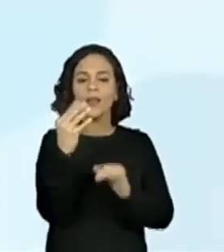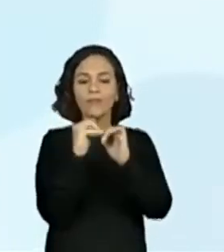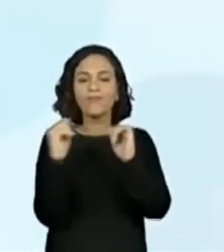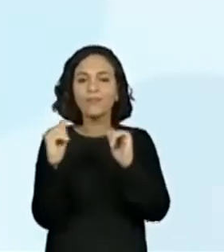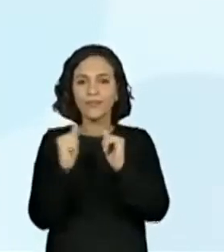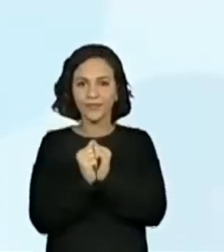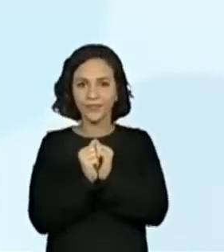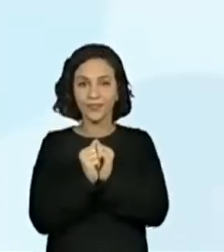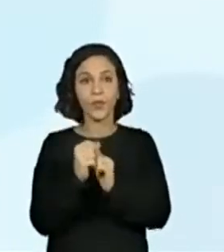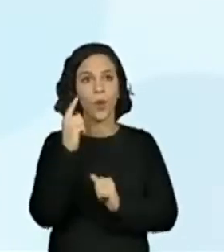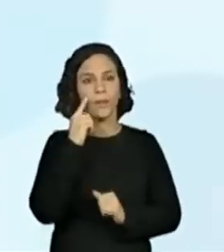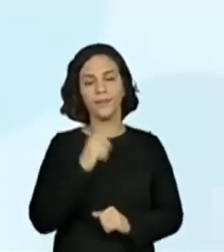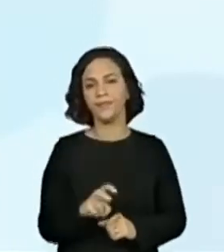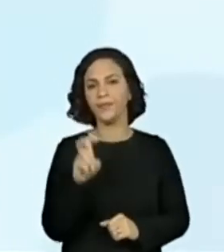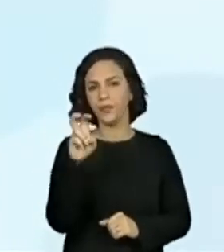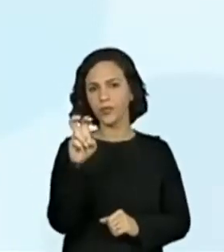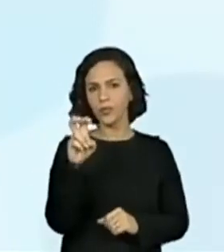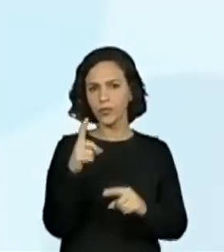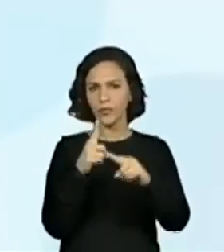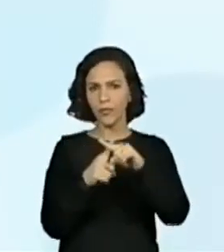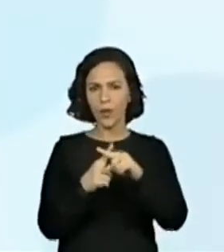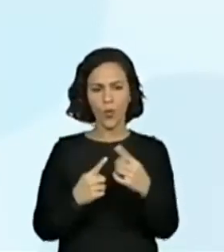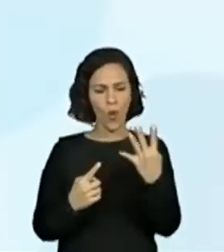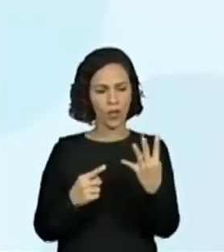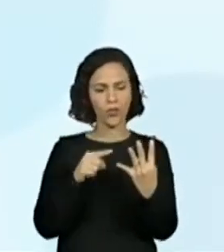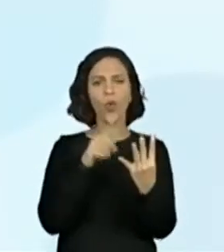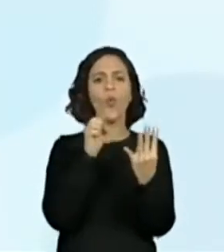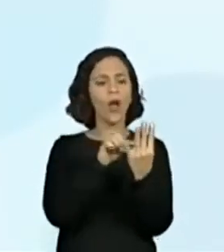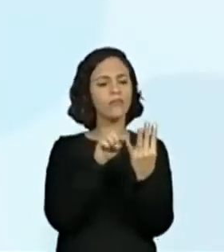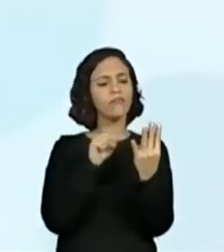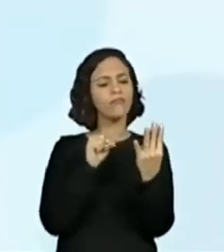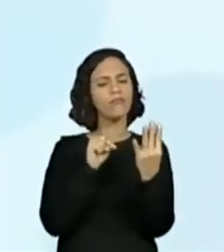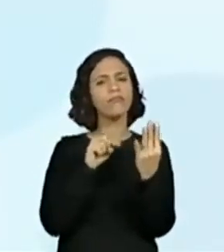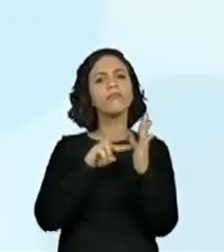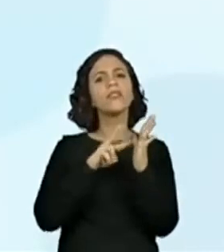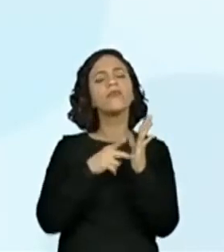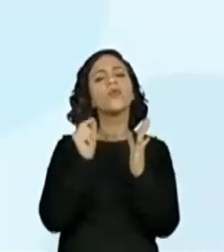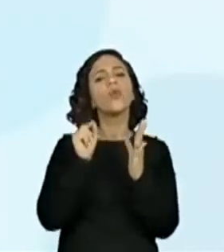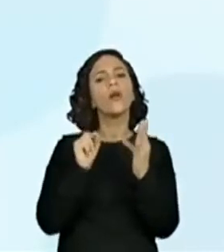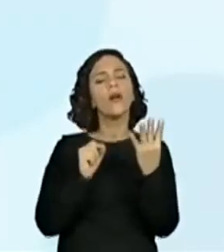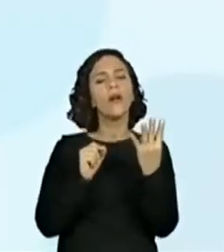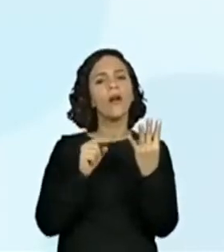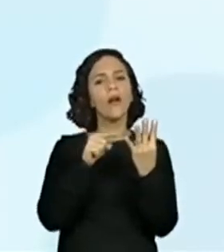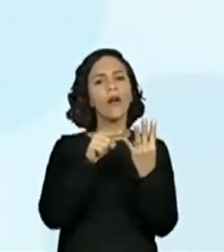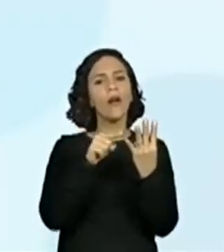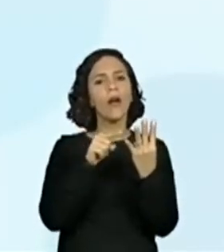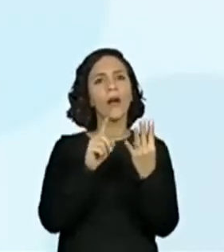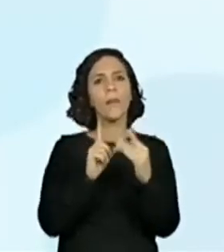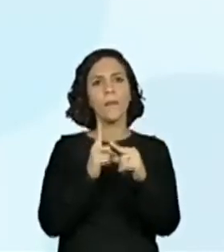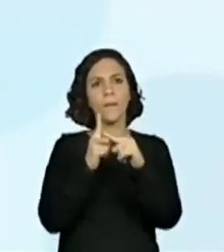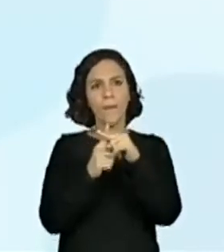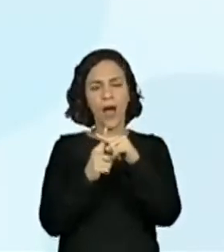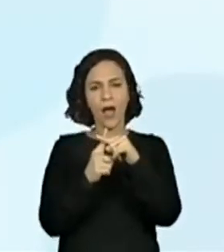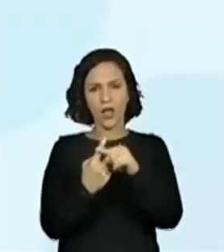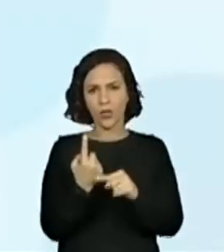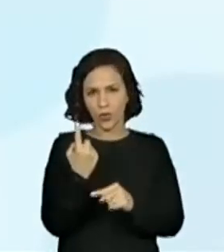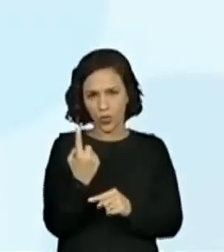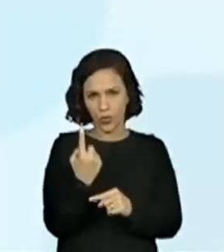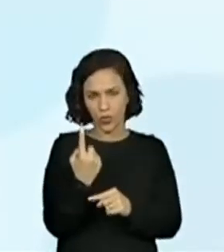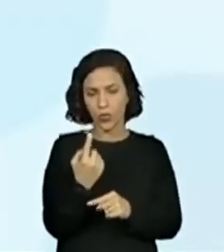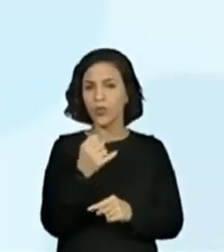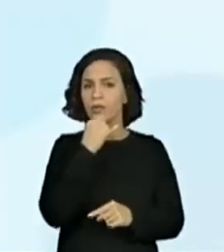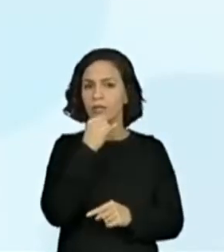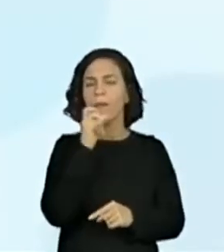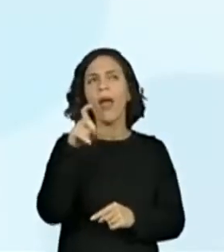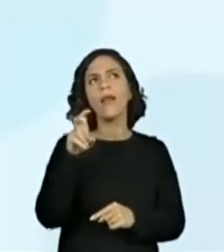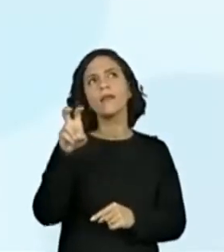5 mais 4. Se aquele 4, ao invés de 4, se eu acrescentasse aqui mais 1, não ficaria 5